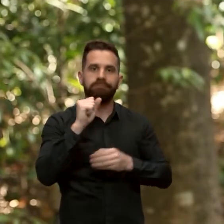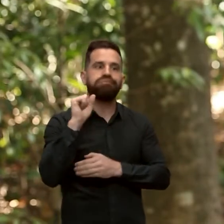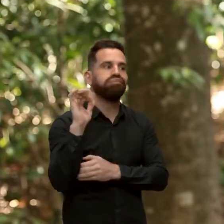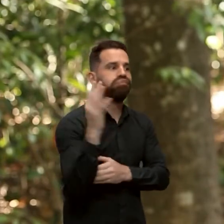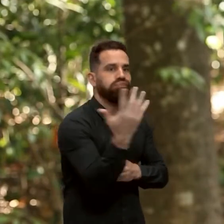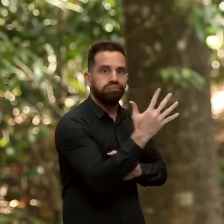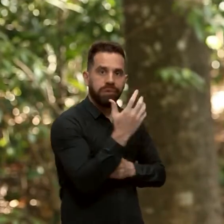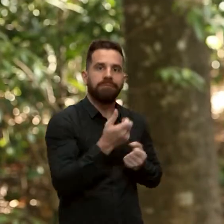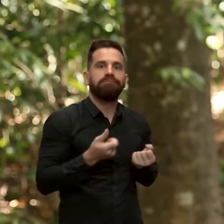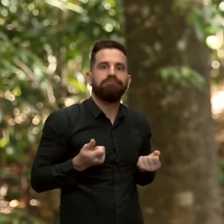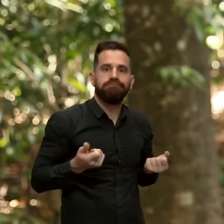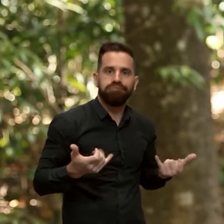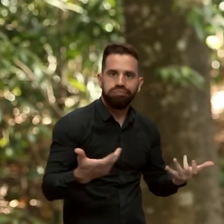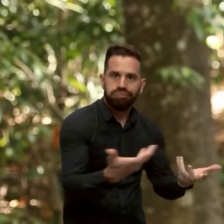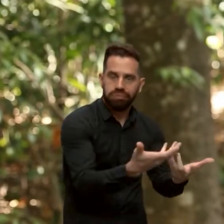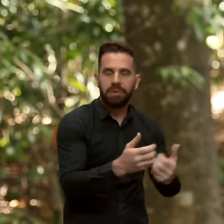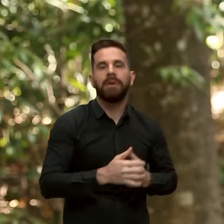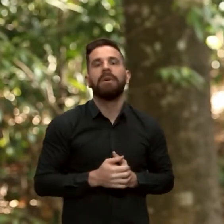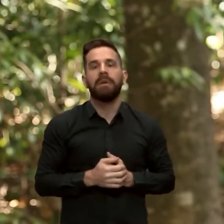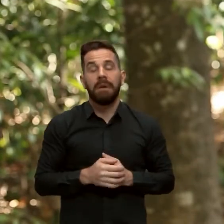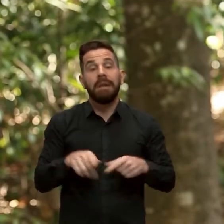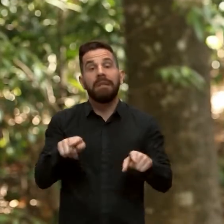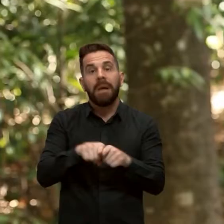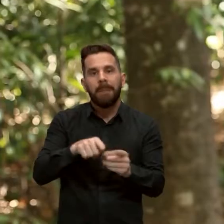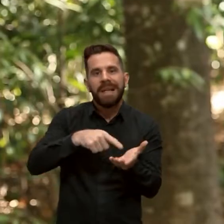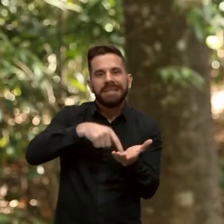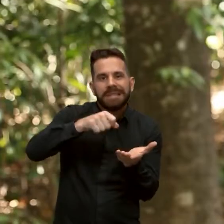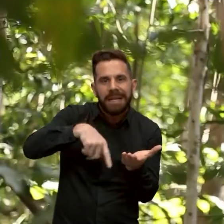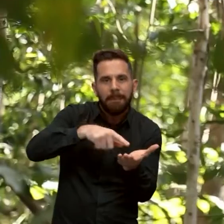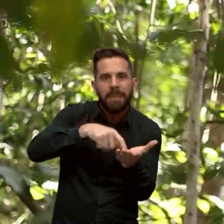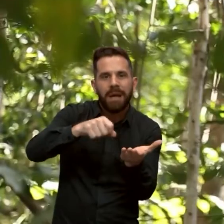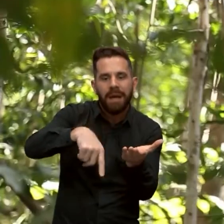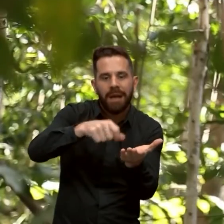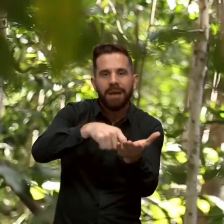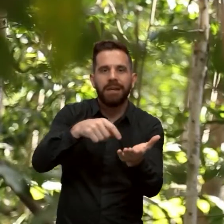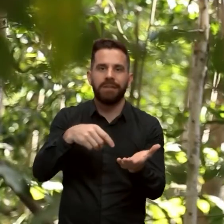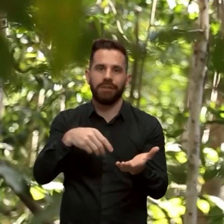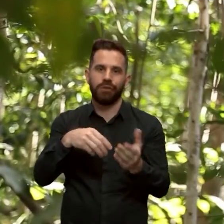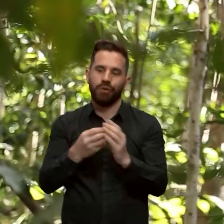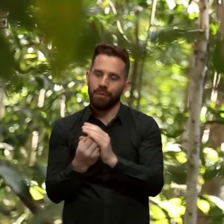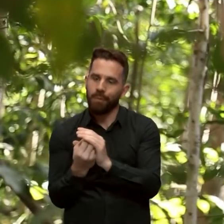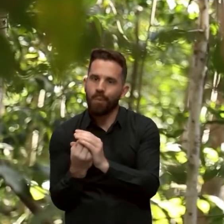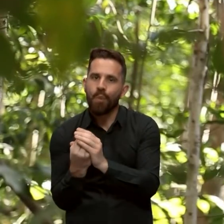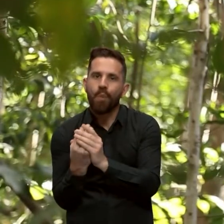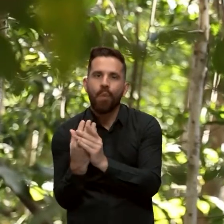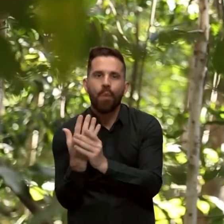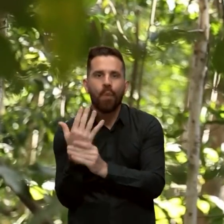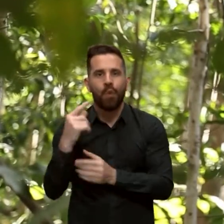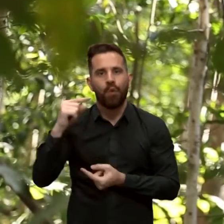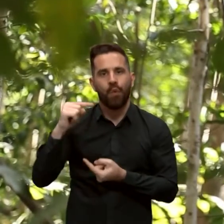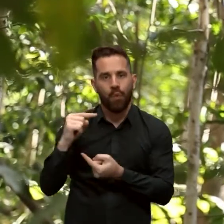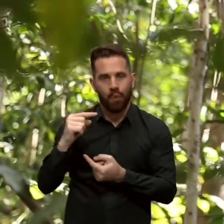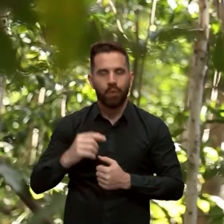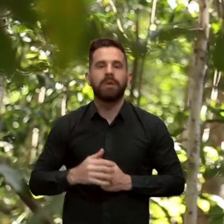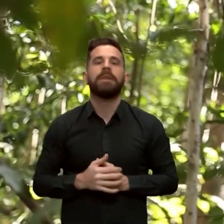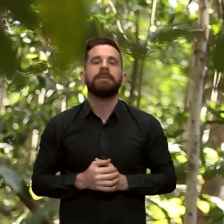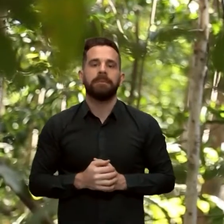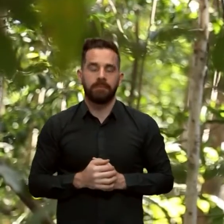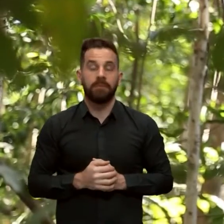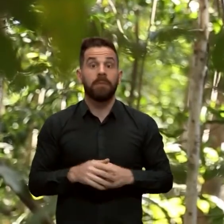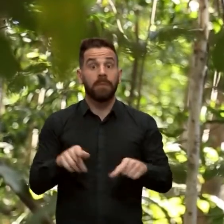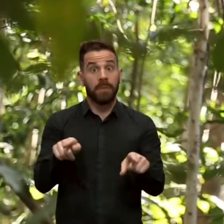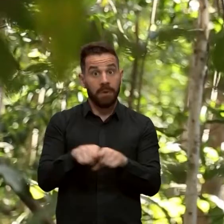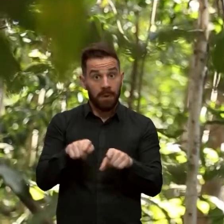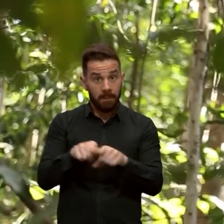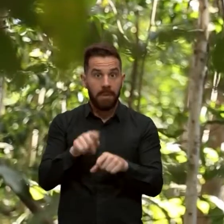conservação ex situ das sementes, das mudas. Outra alternativa de preservação é garantir que o